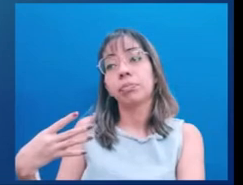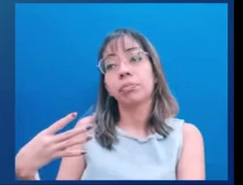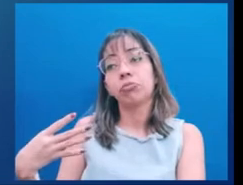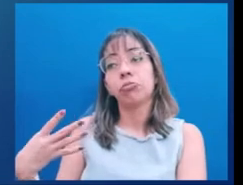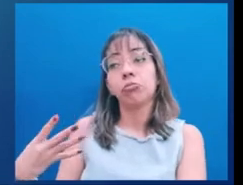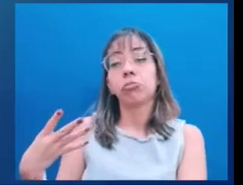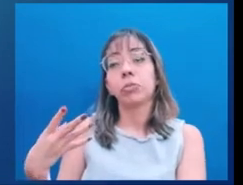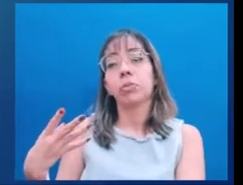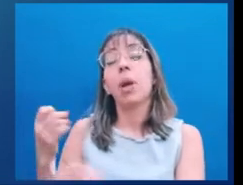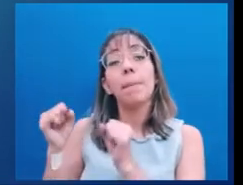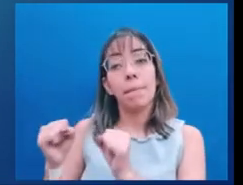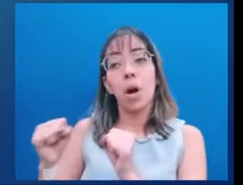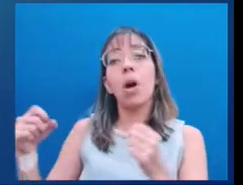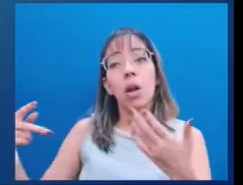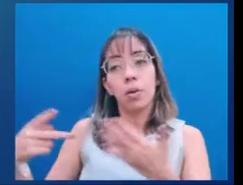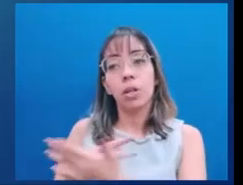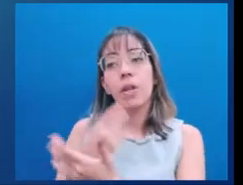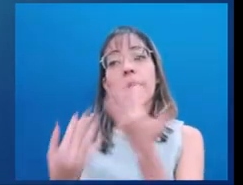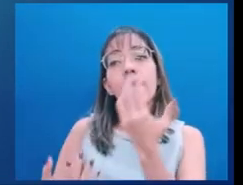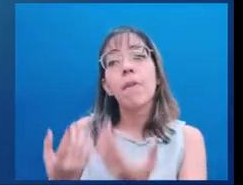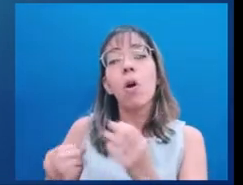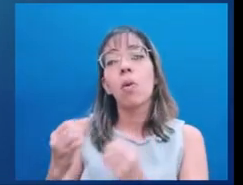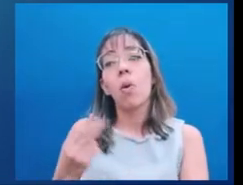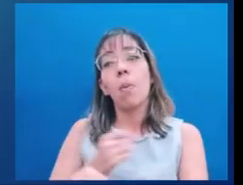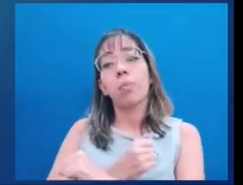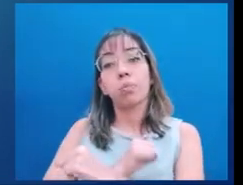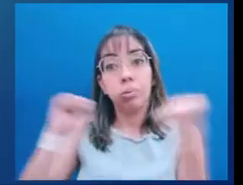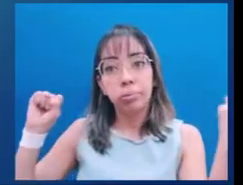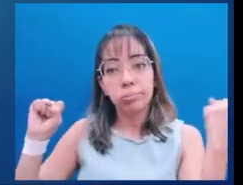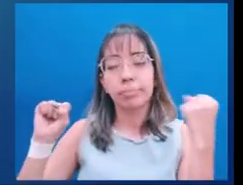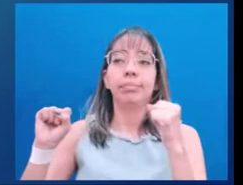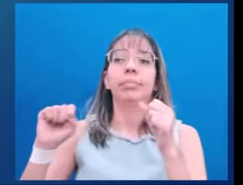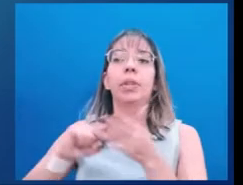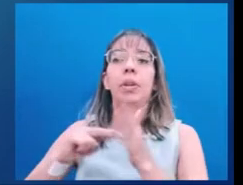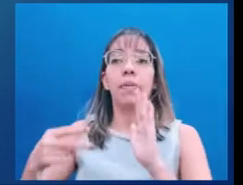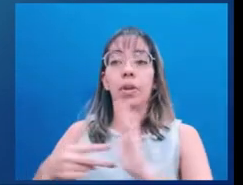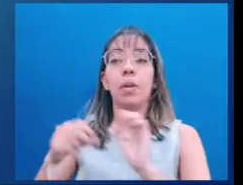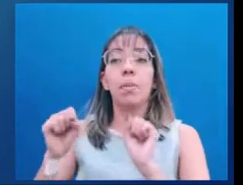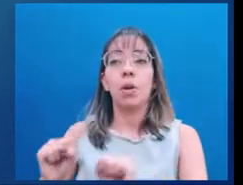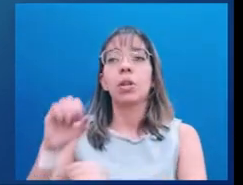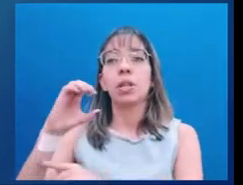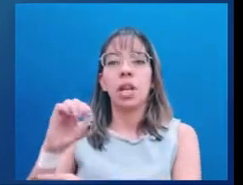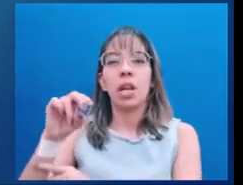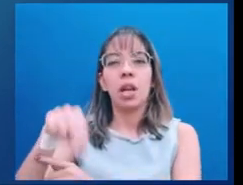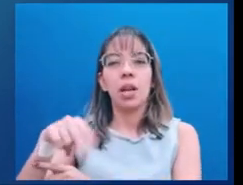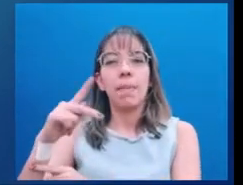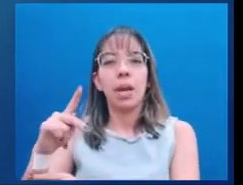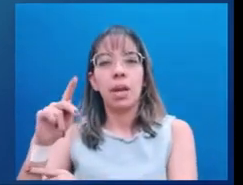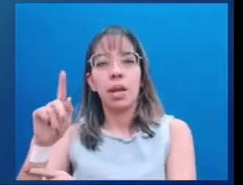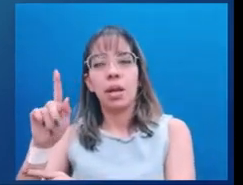capazes de detonação ou decomposição explosiva, ou reação em condições normais de temperatura e pressão, ou seja, né, na famosa